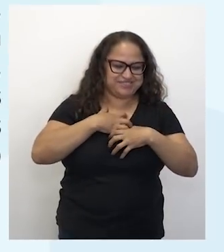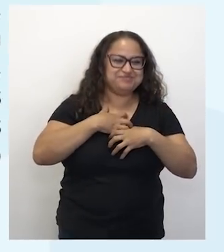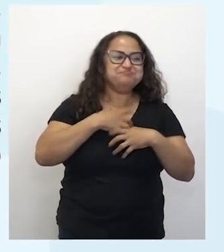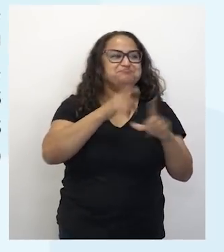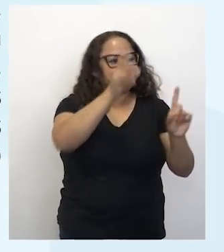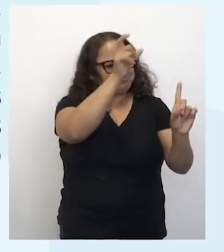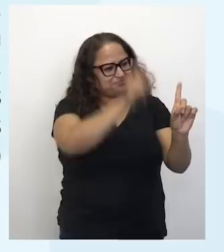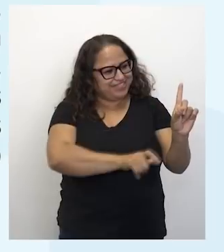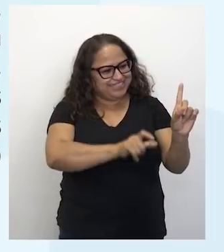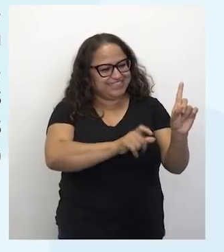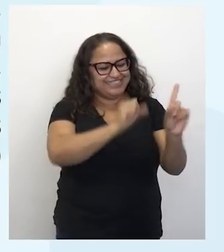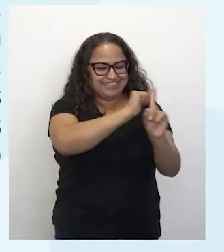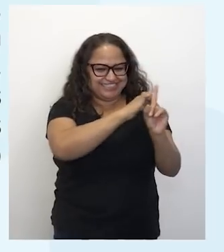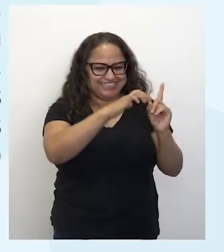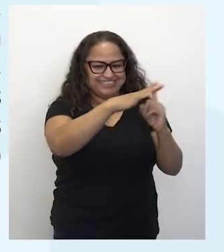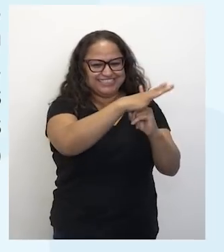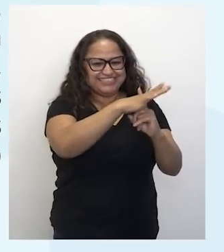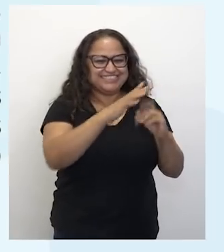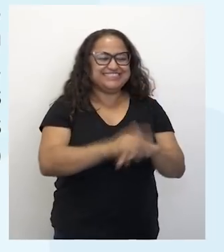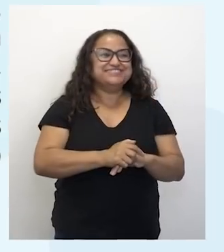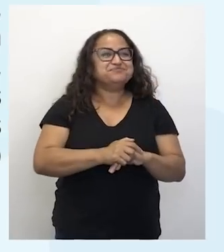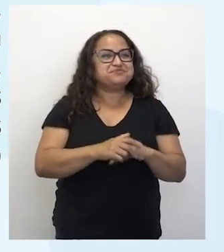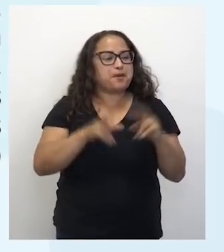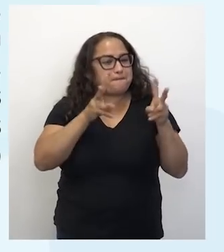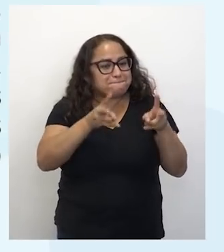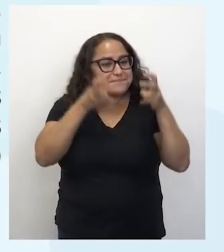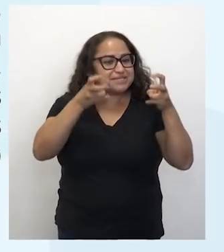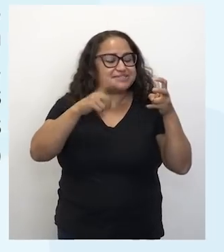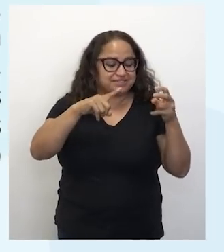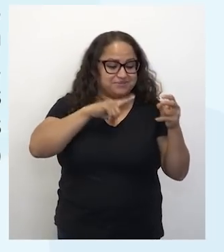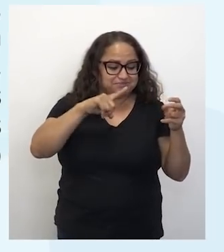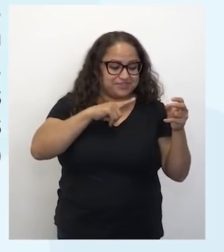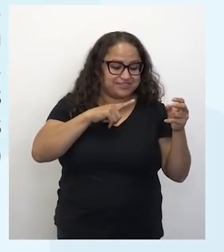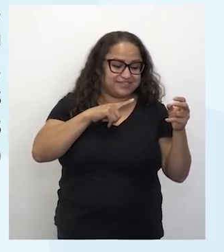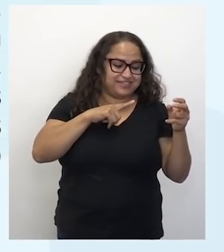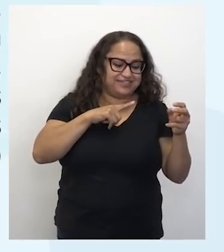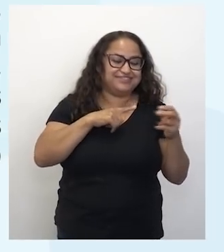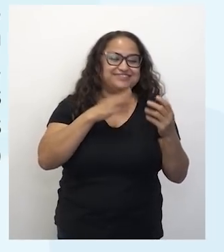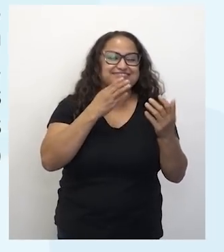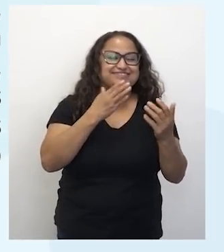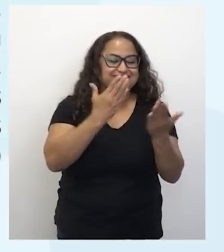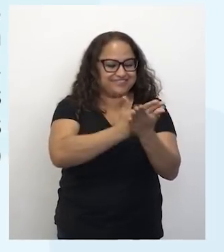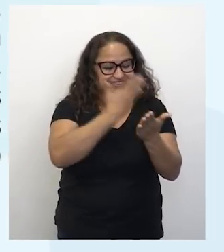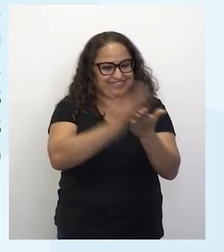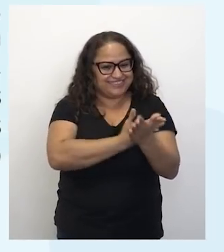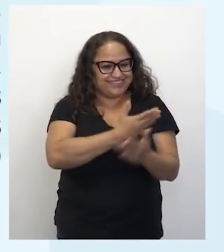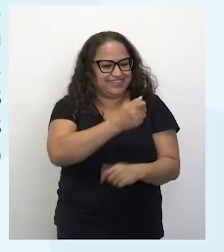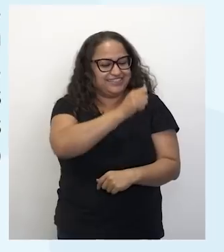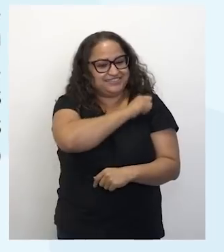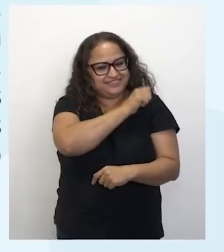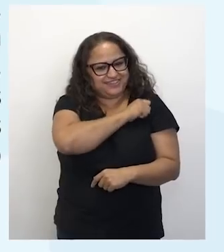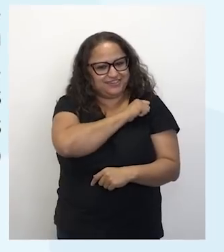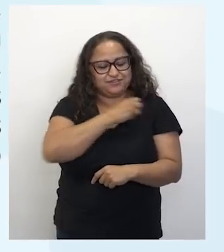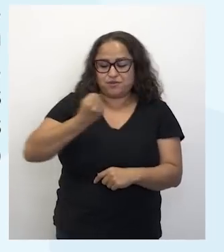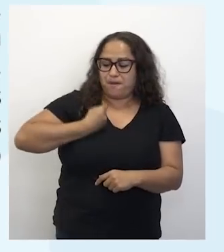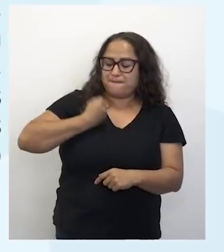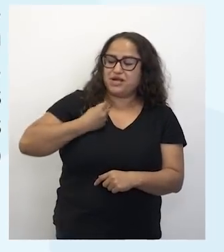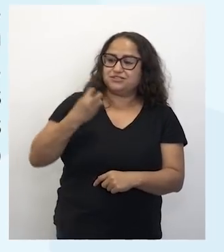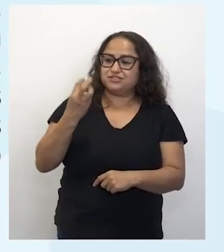indivíduos em sociedade. Então, percebam que está lá no caderno do aluno de vocês, essa definição, lá na página